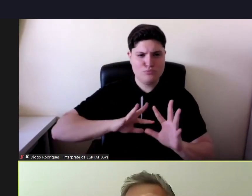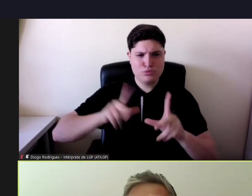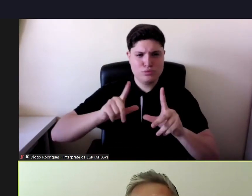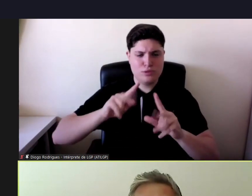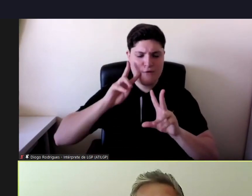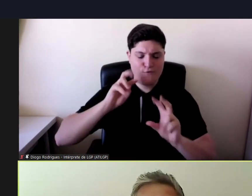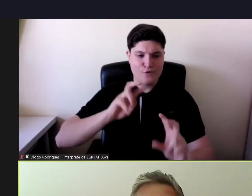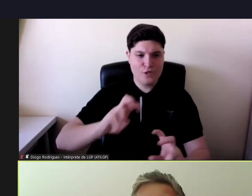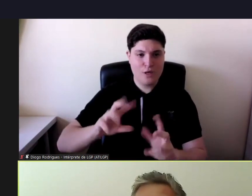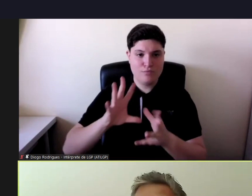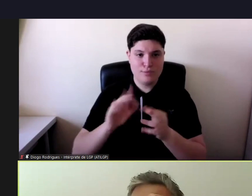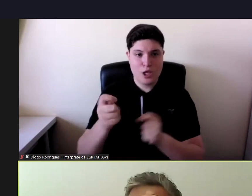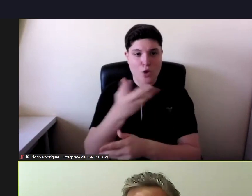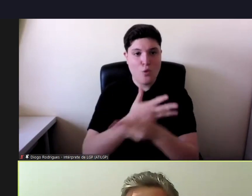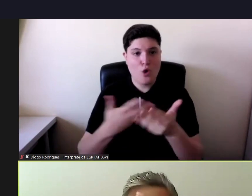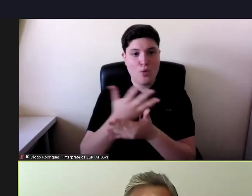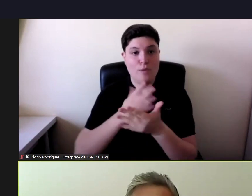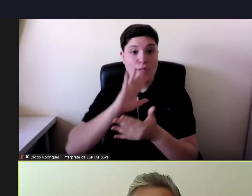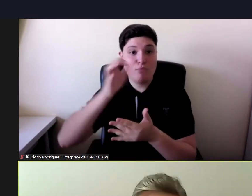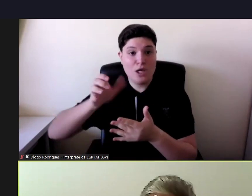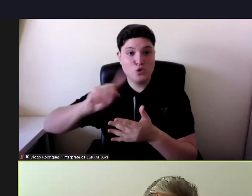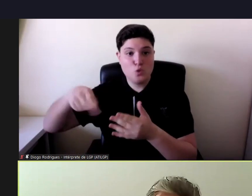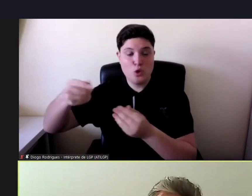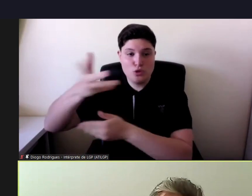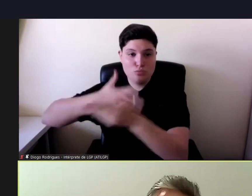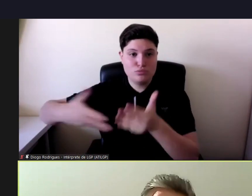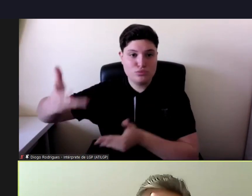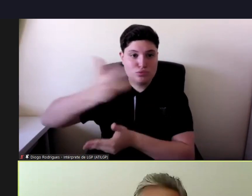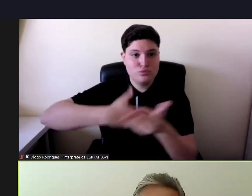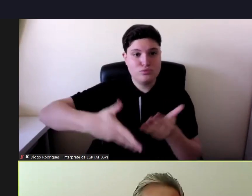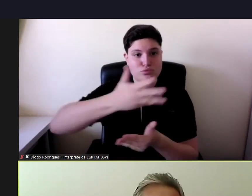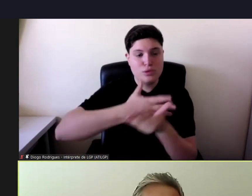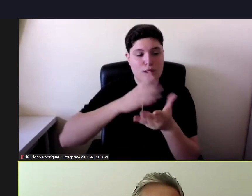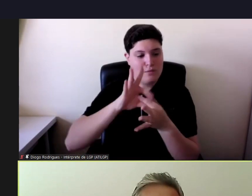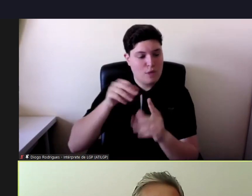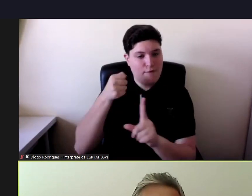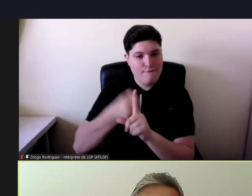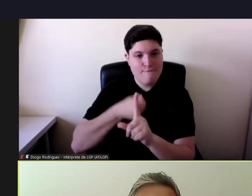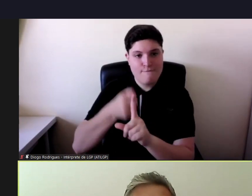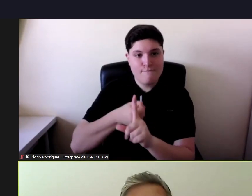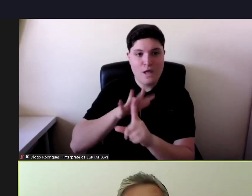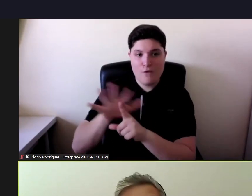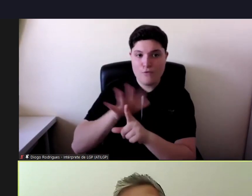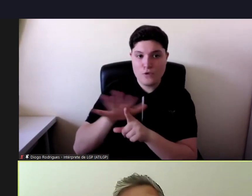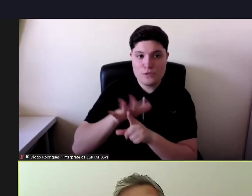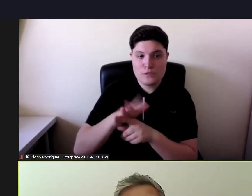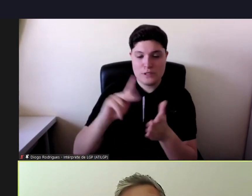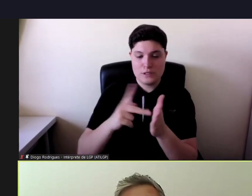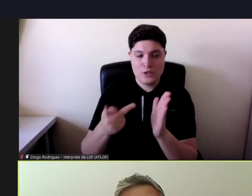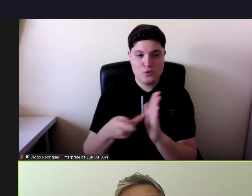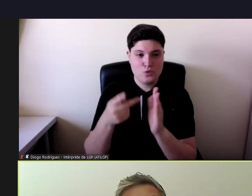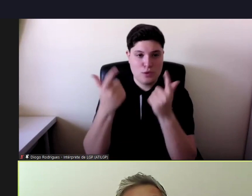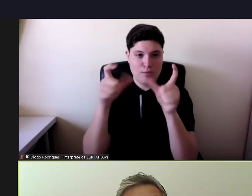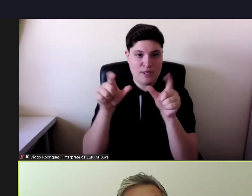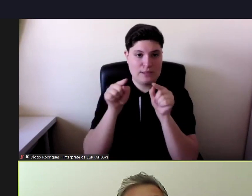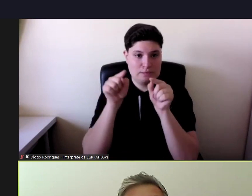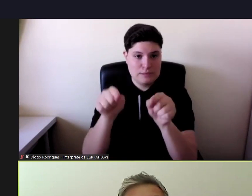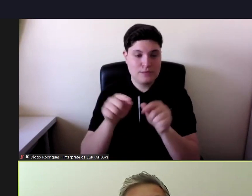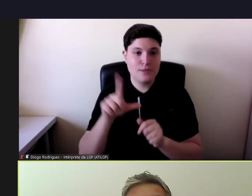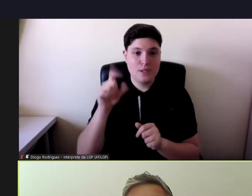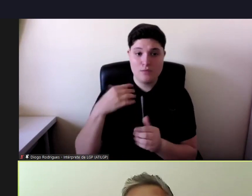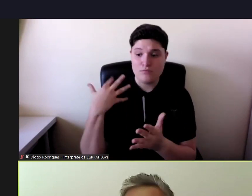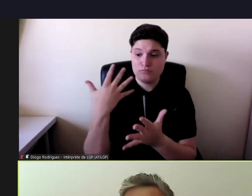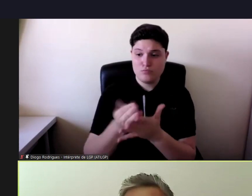jurídico, levantou sempre muitas questões que levaram a que, a primeira das quais foi o que é isto do clima,